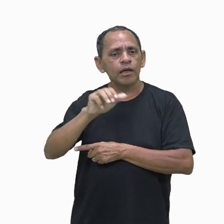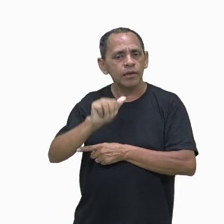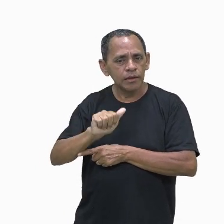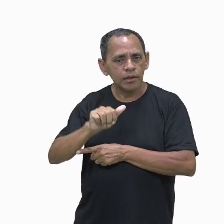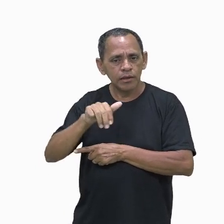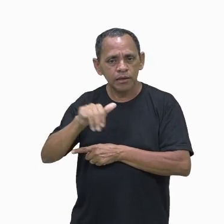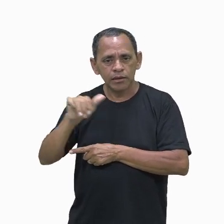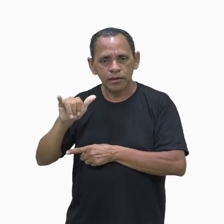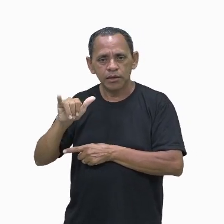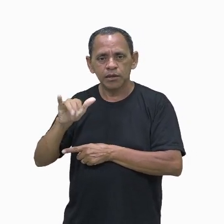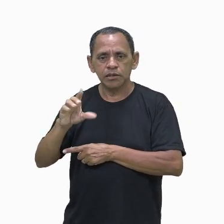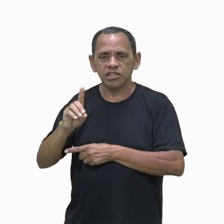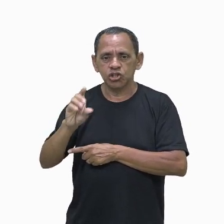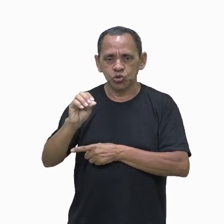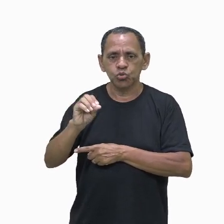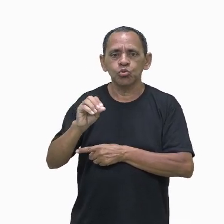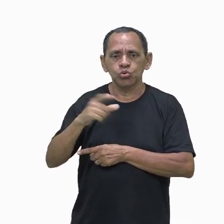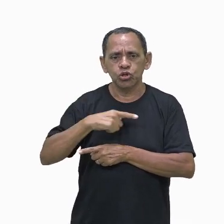dois